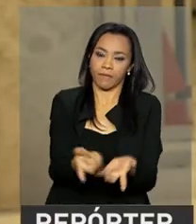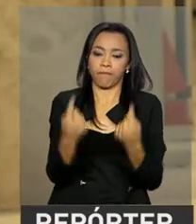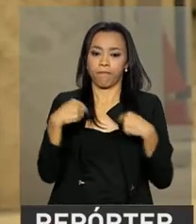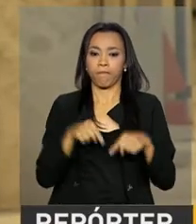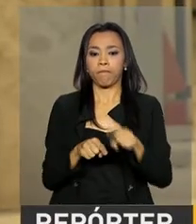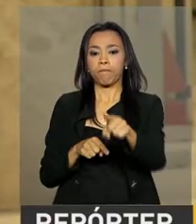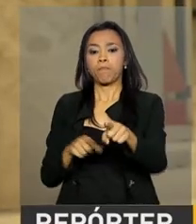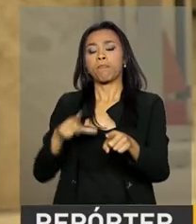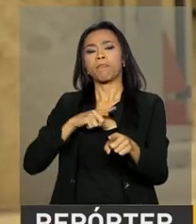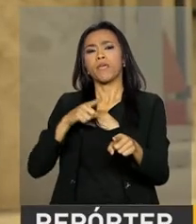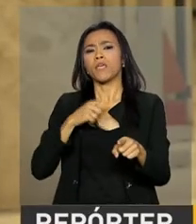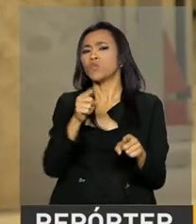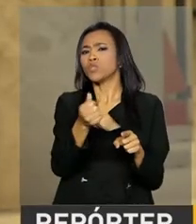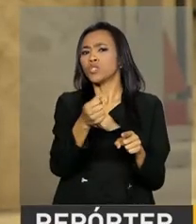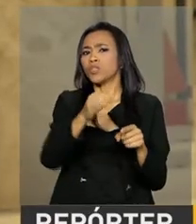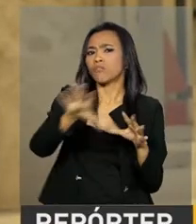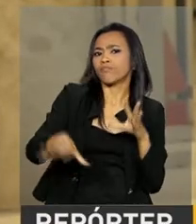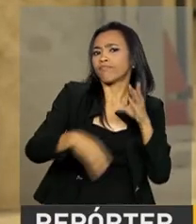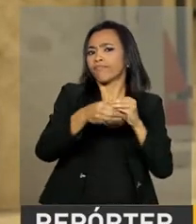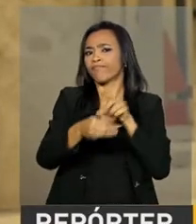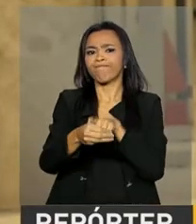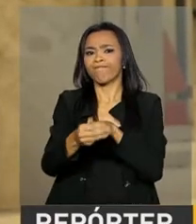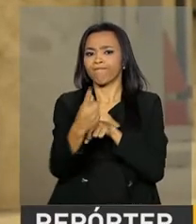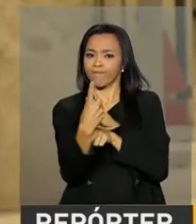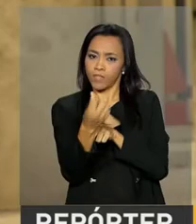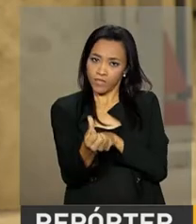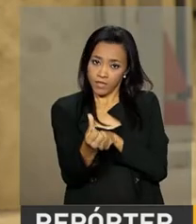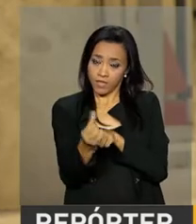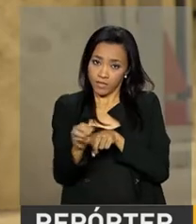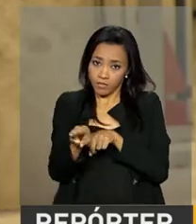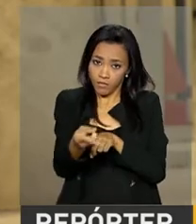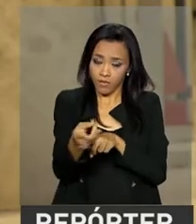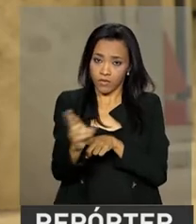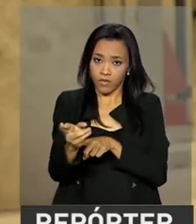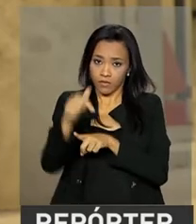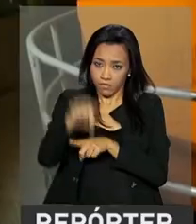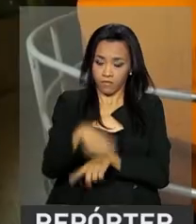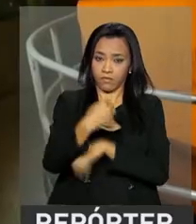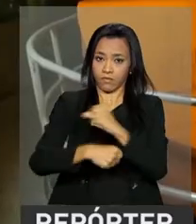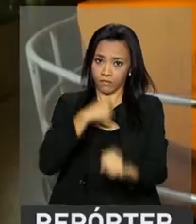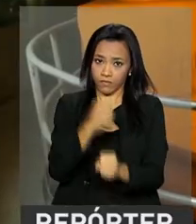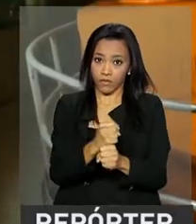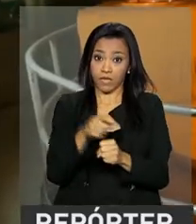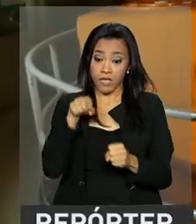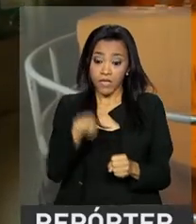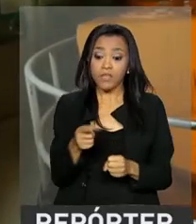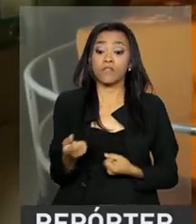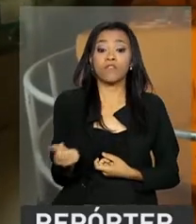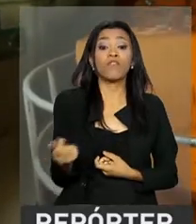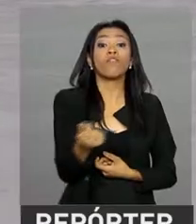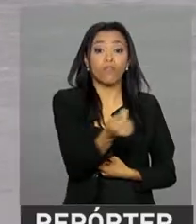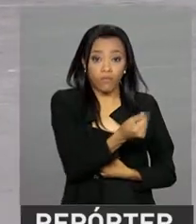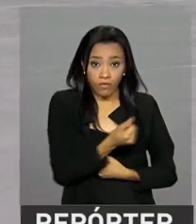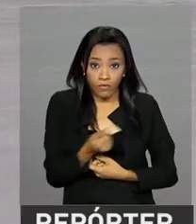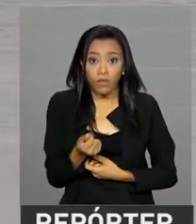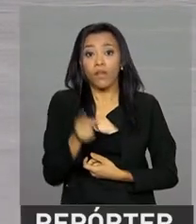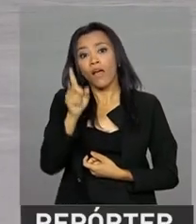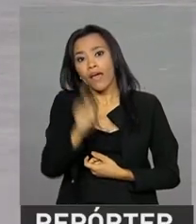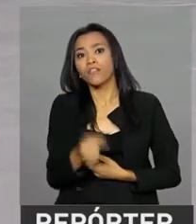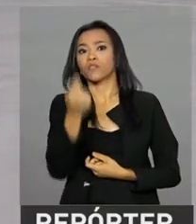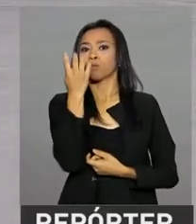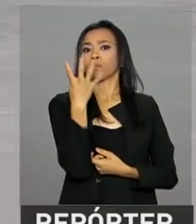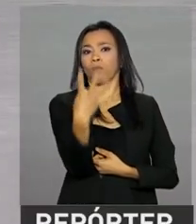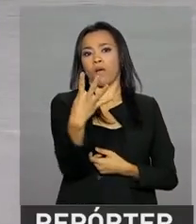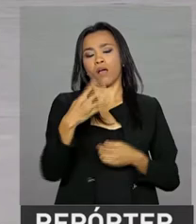uma receita extra de pouco mais de 16 milhões de reais para este ano estes recursos virão de quatro hidrelétricas